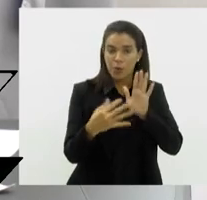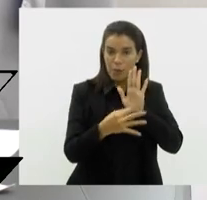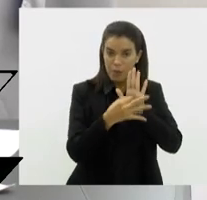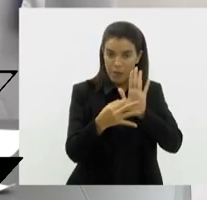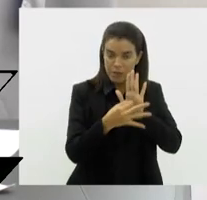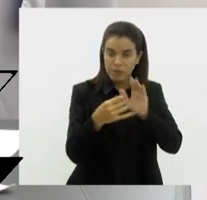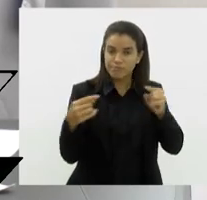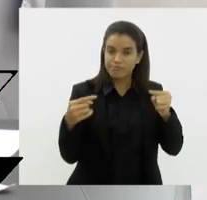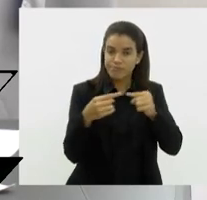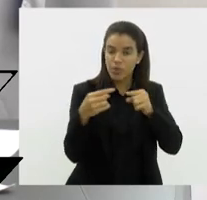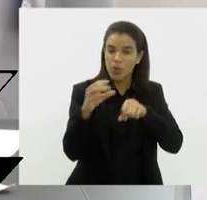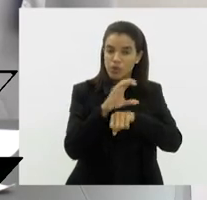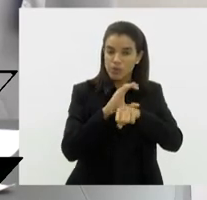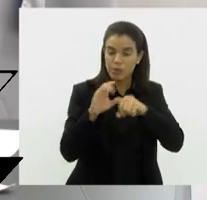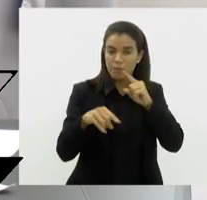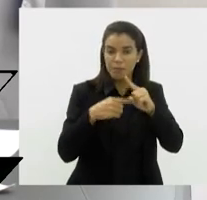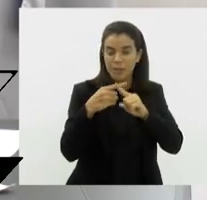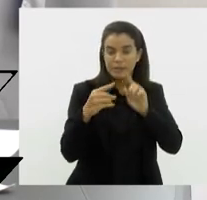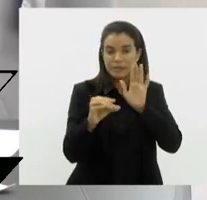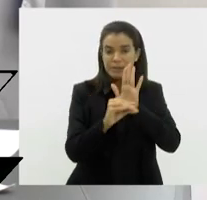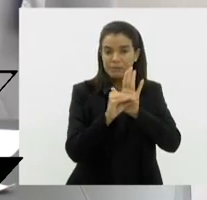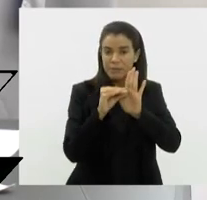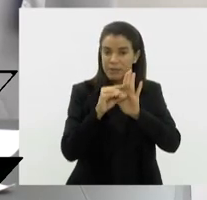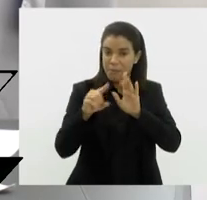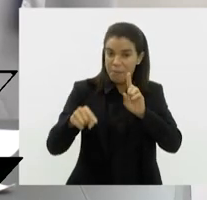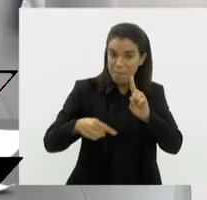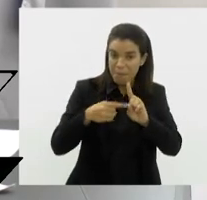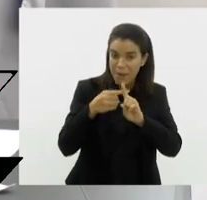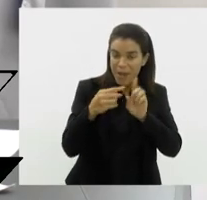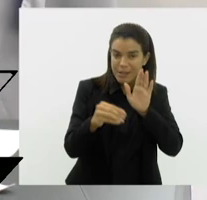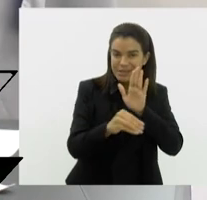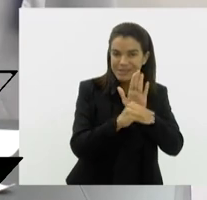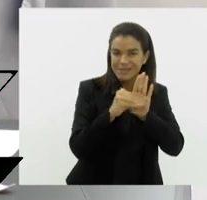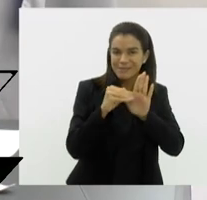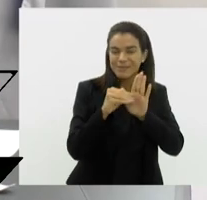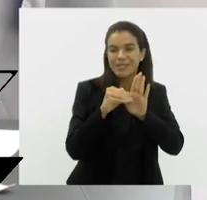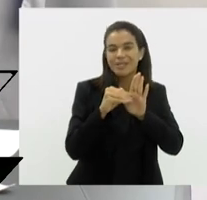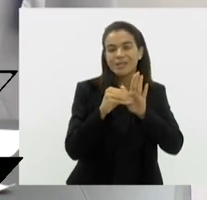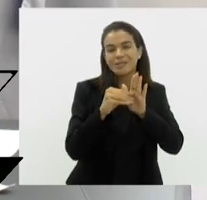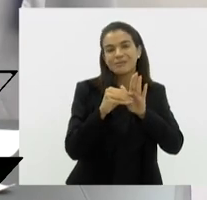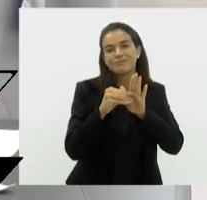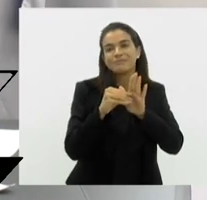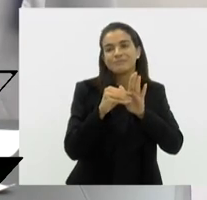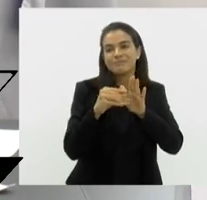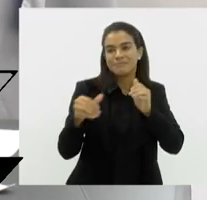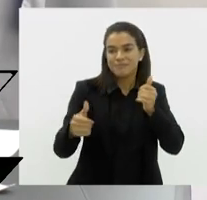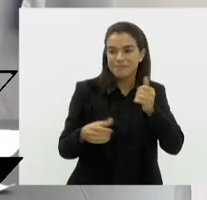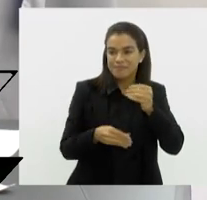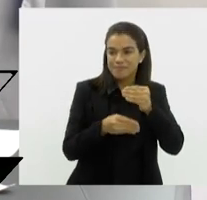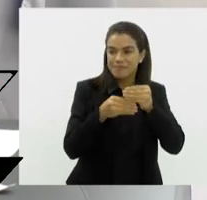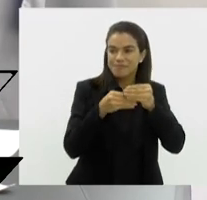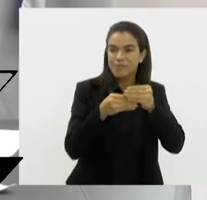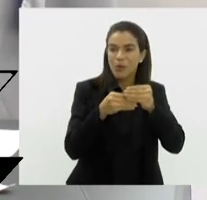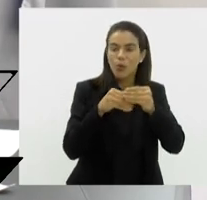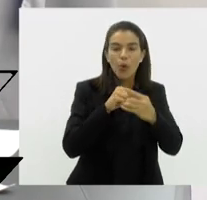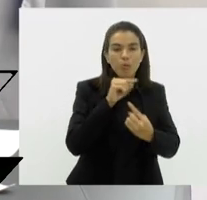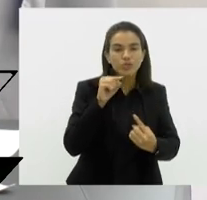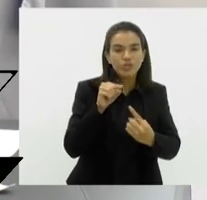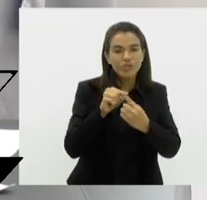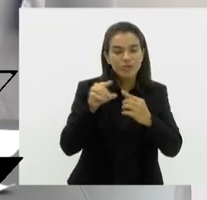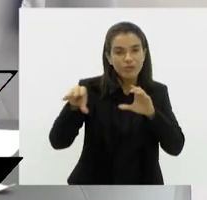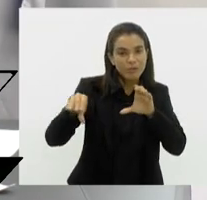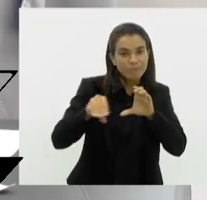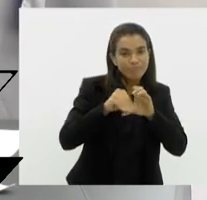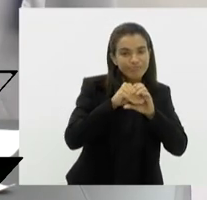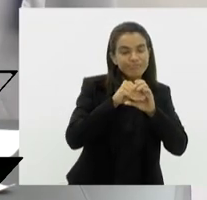sendo pela constitucionalidade com emendas, apenas acrescendo uma emenda aditiva, no sentido de incluir o que Vossa Excelência